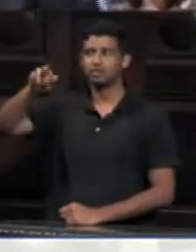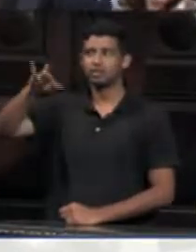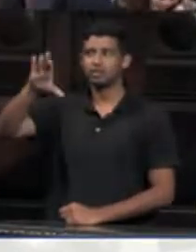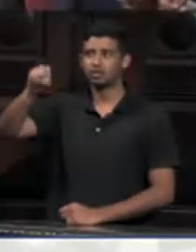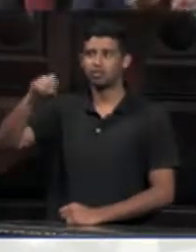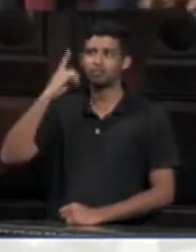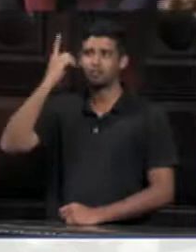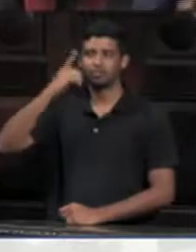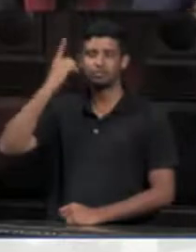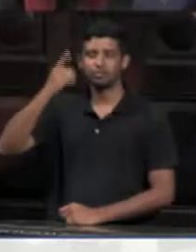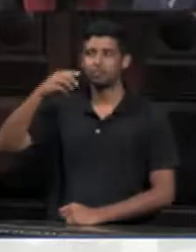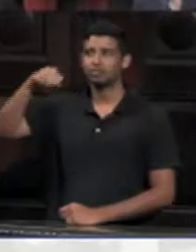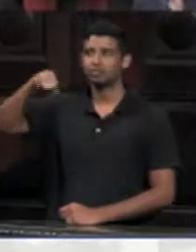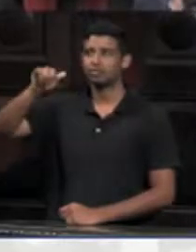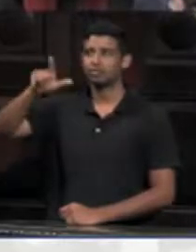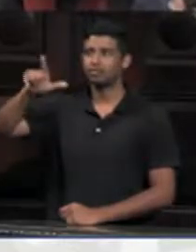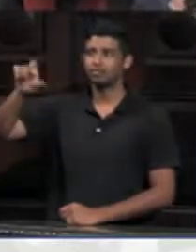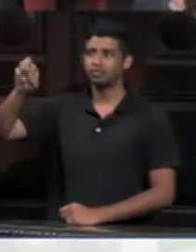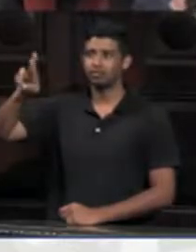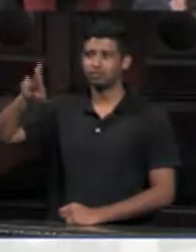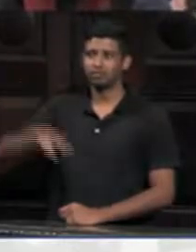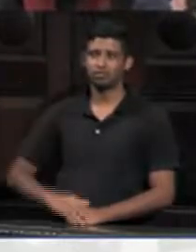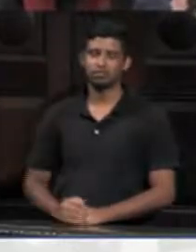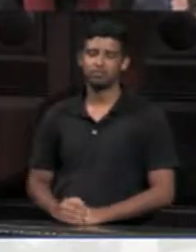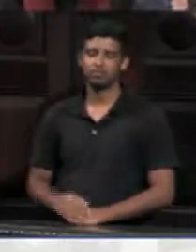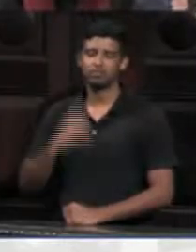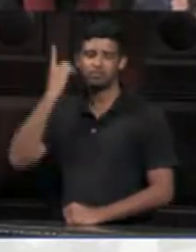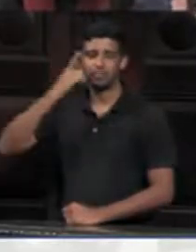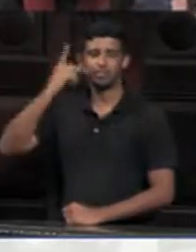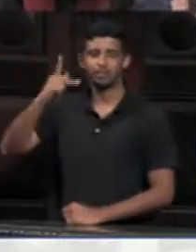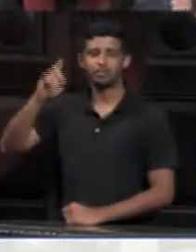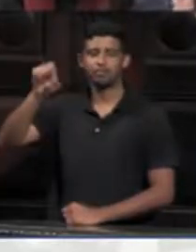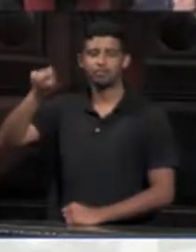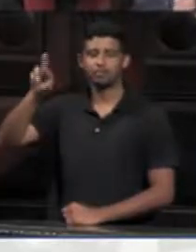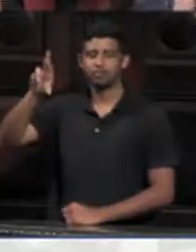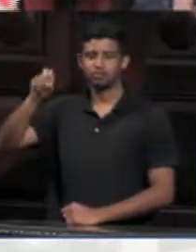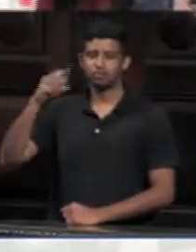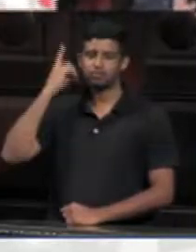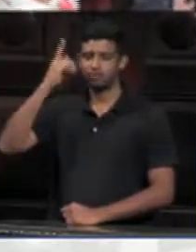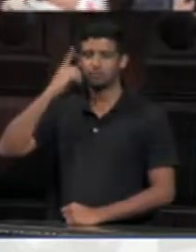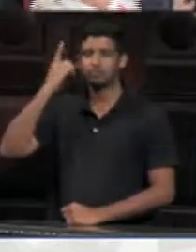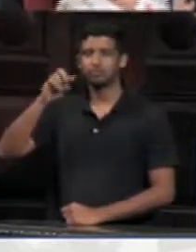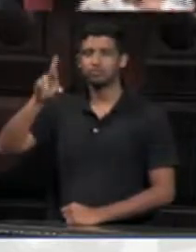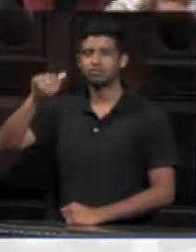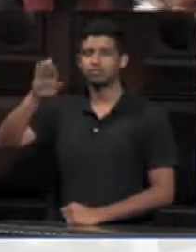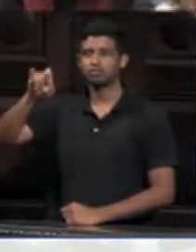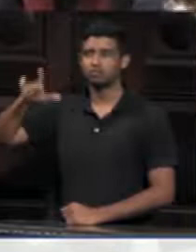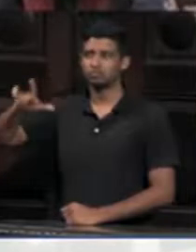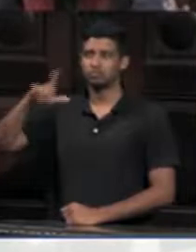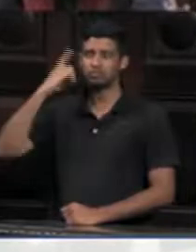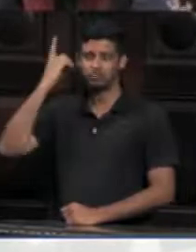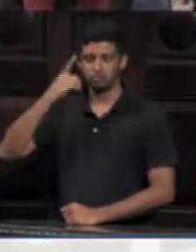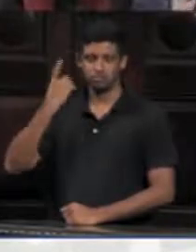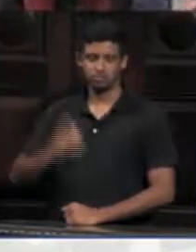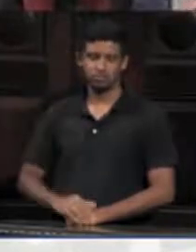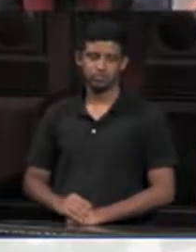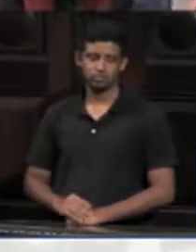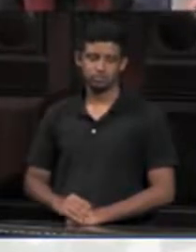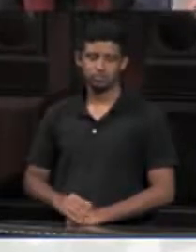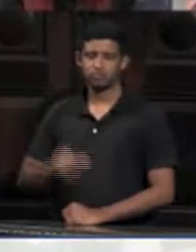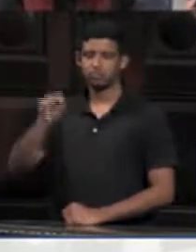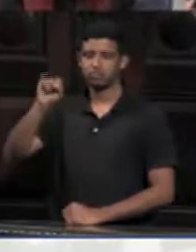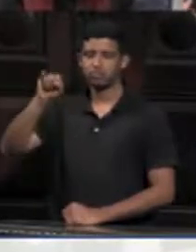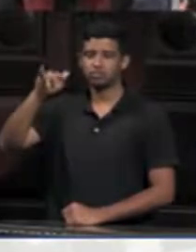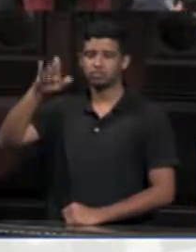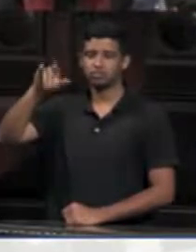Marcos Abraão, Marcos Miller, Pedro Augusto, Pedro Fernandes, Rafael Pisciani, Renato Cozzolino, deputado